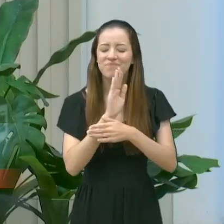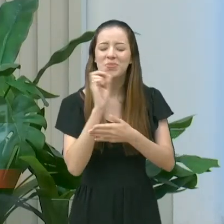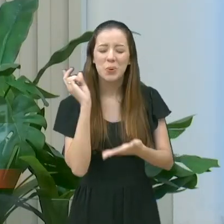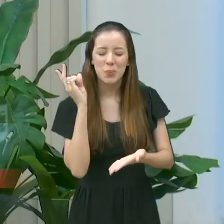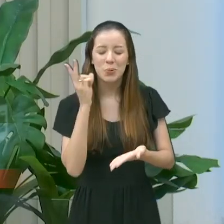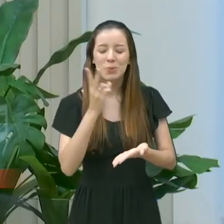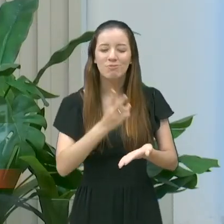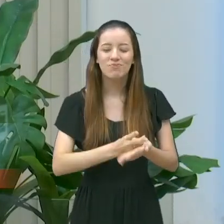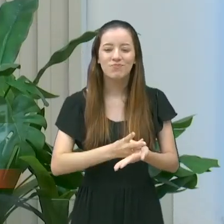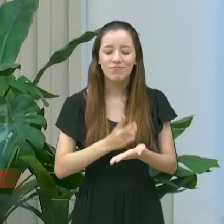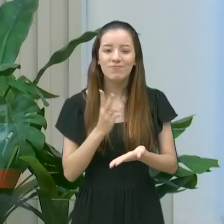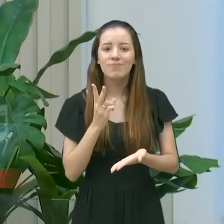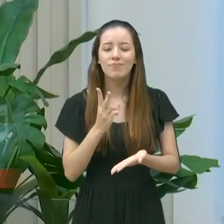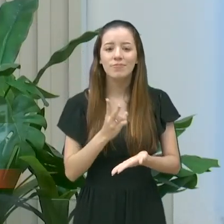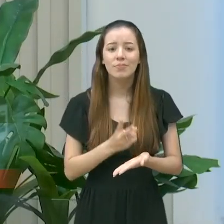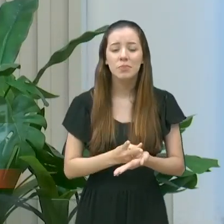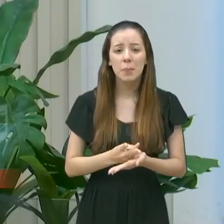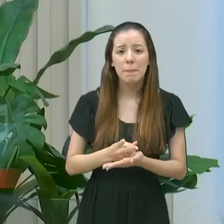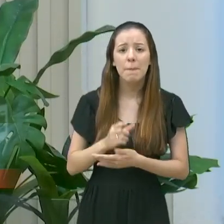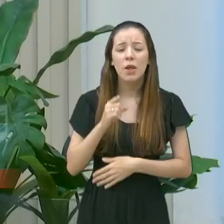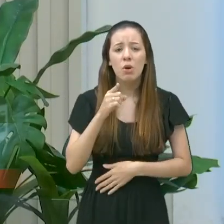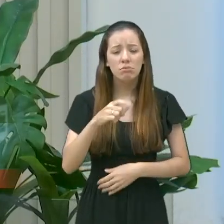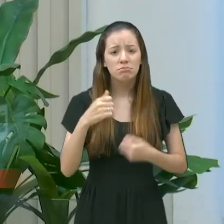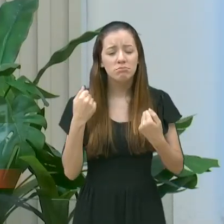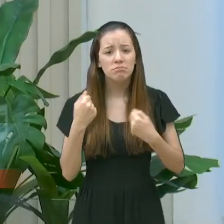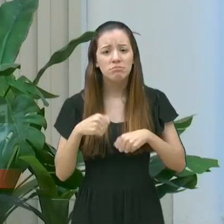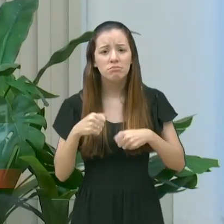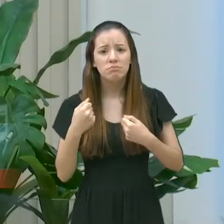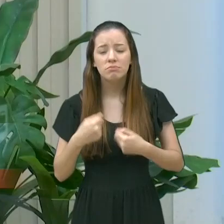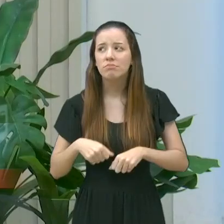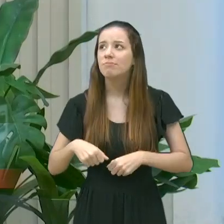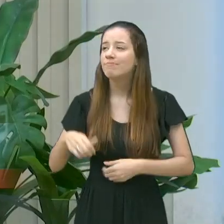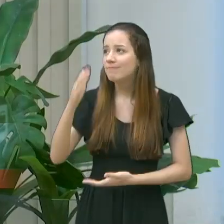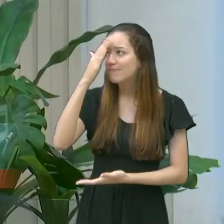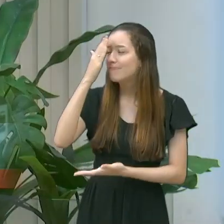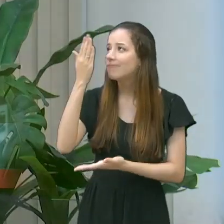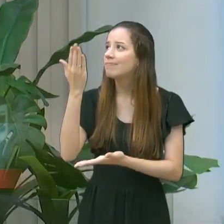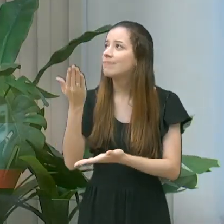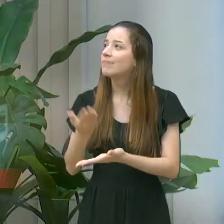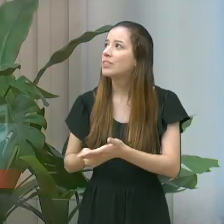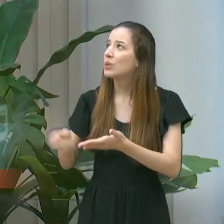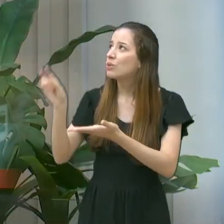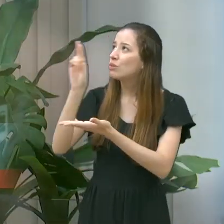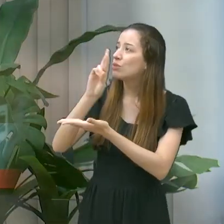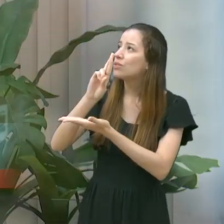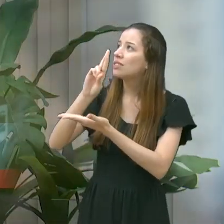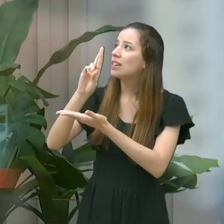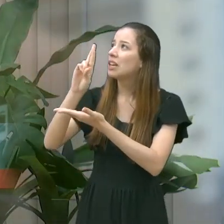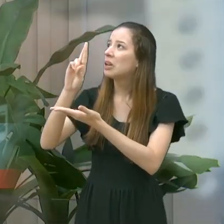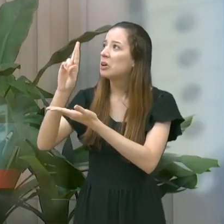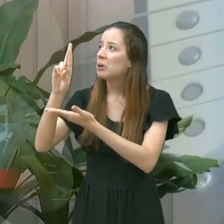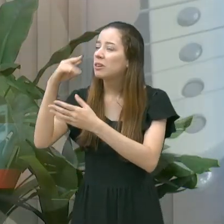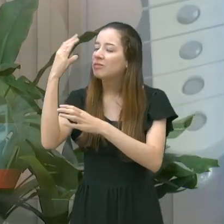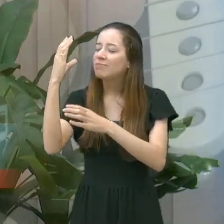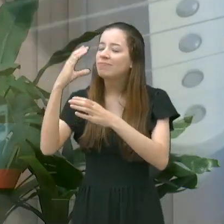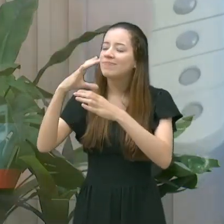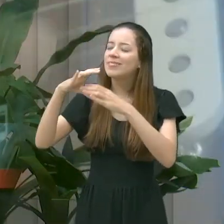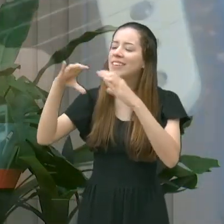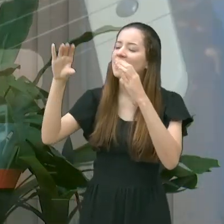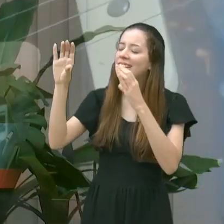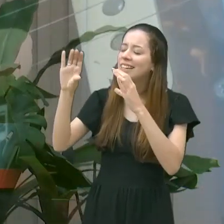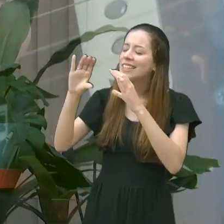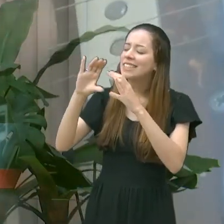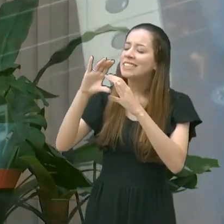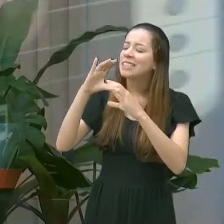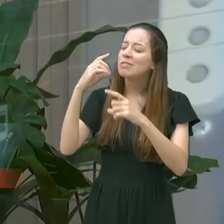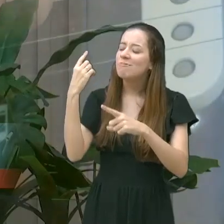Faça como Israel, que o mar atravessou, e no nome do Senhor, o hino de vitória,